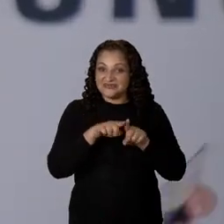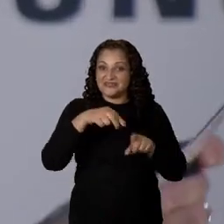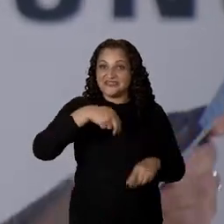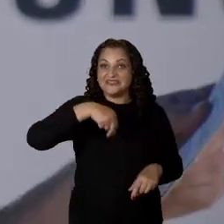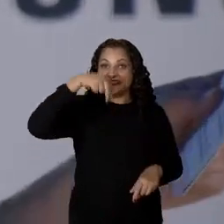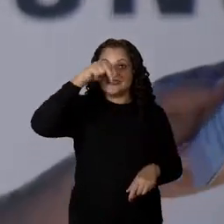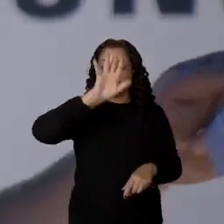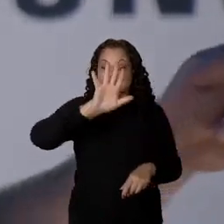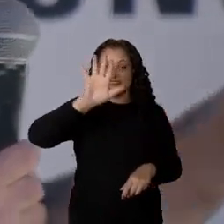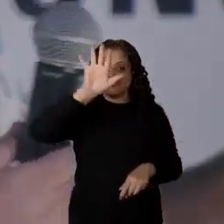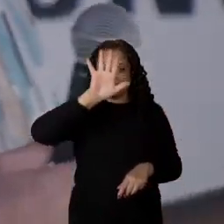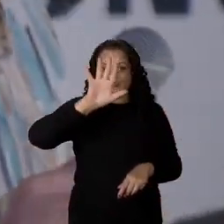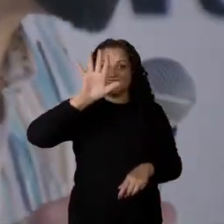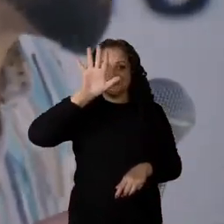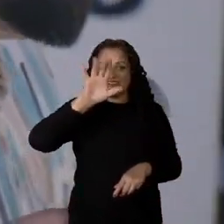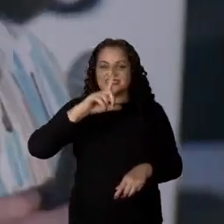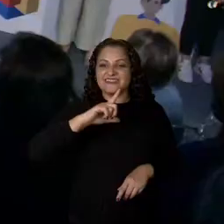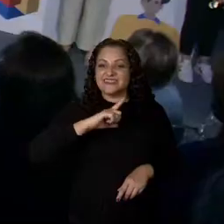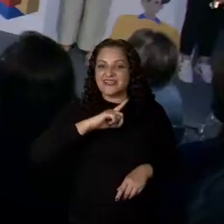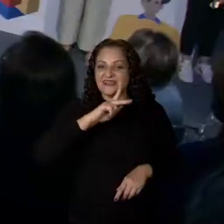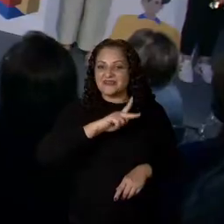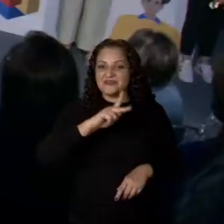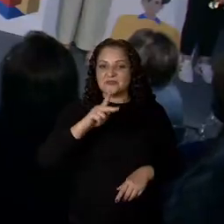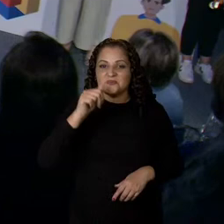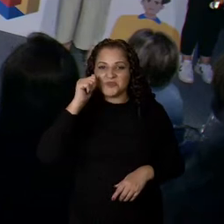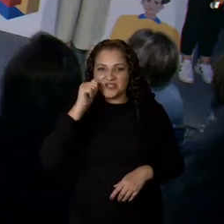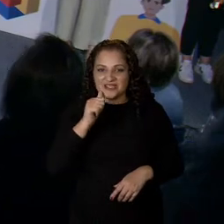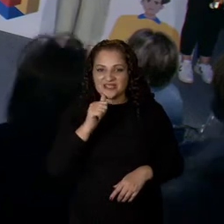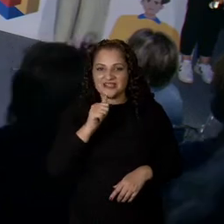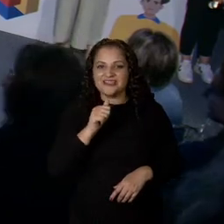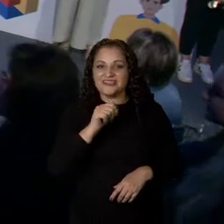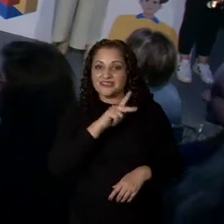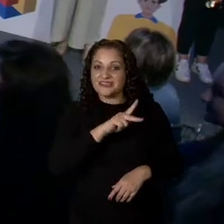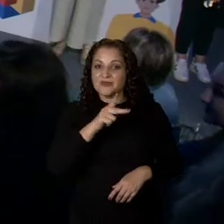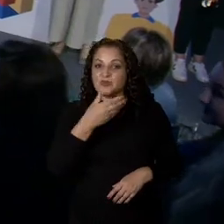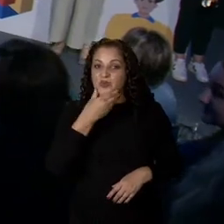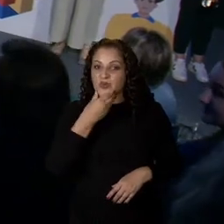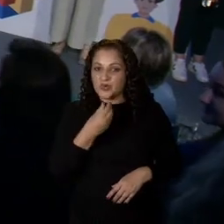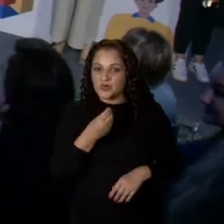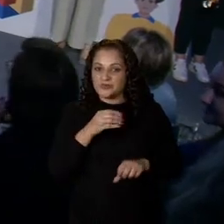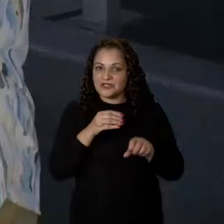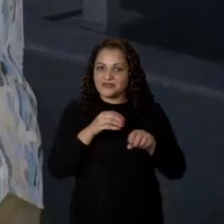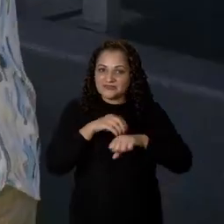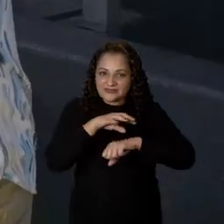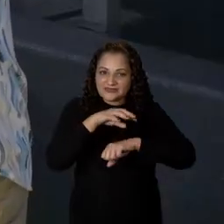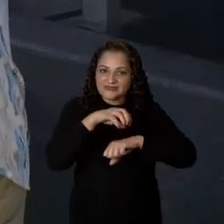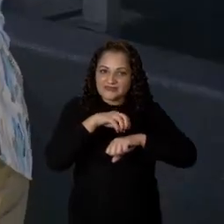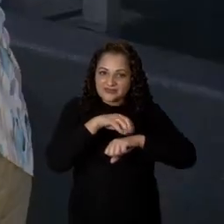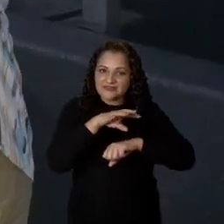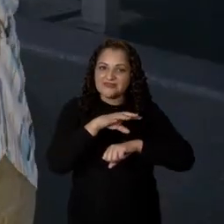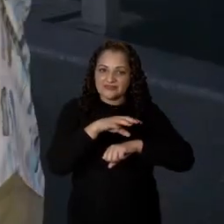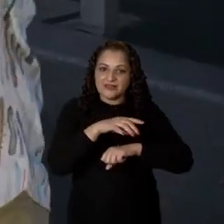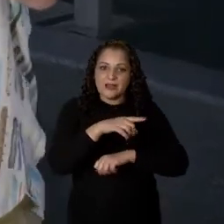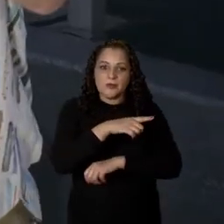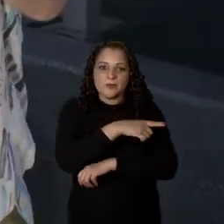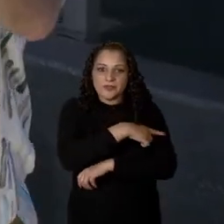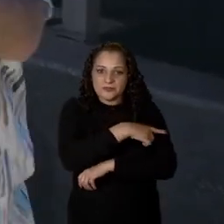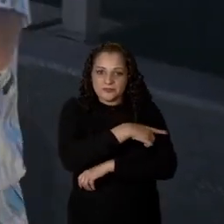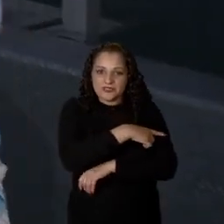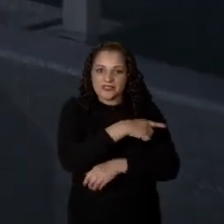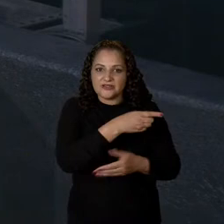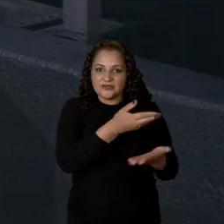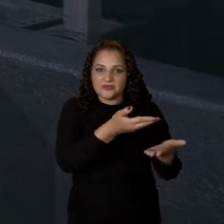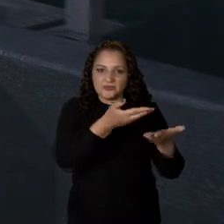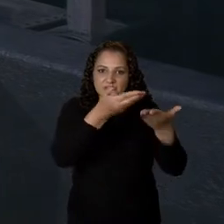Nordeste. E tem uma professora mulher e um homem como orientadores. É a galera do primeiro ano. Convido